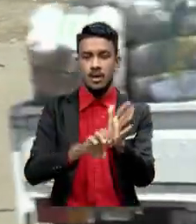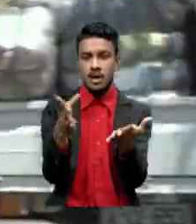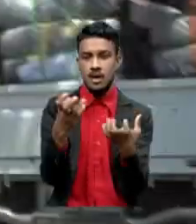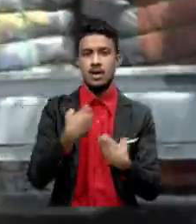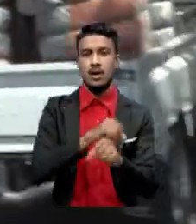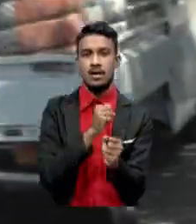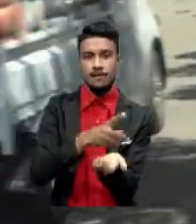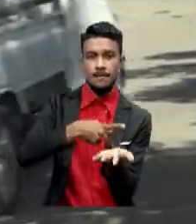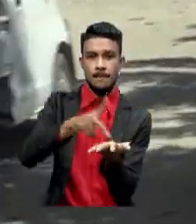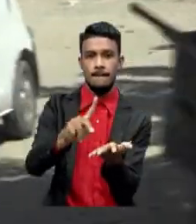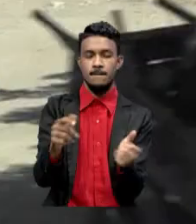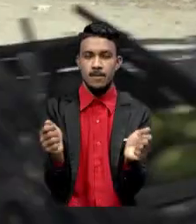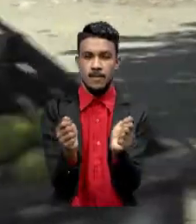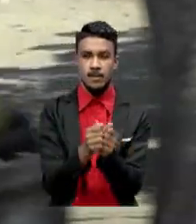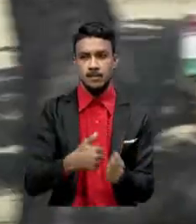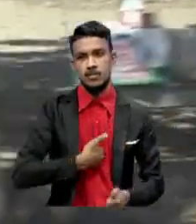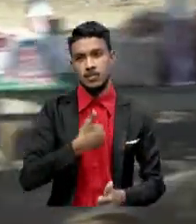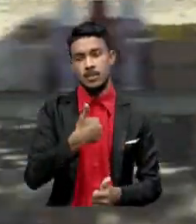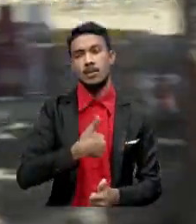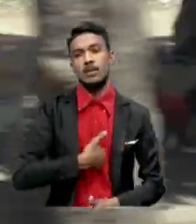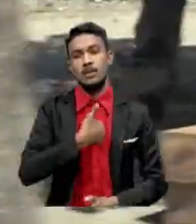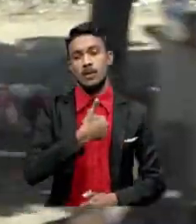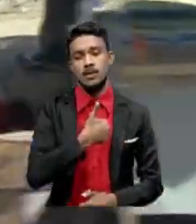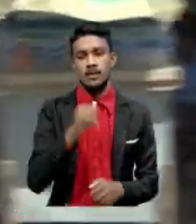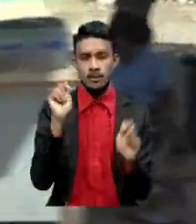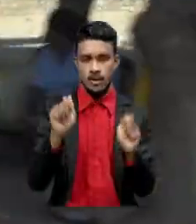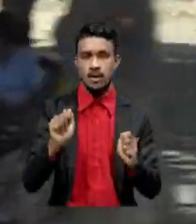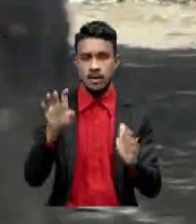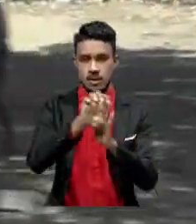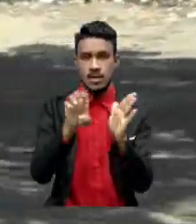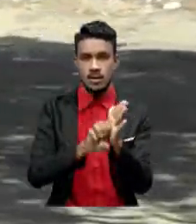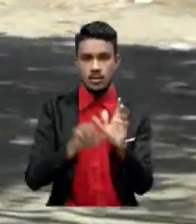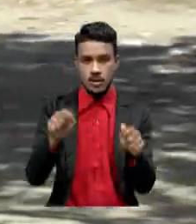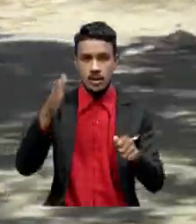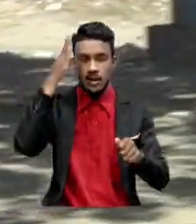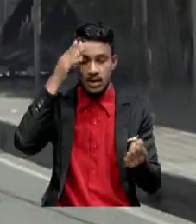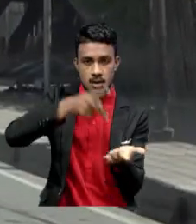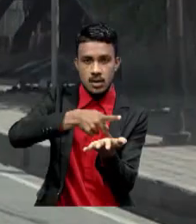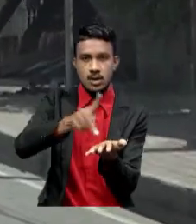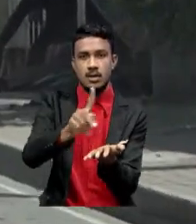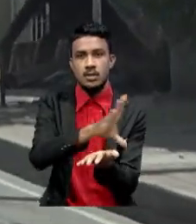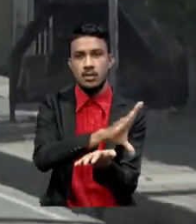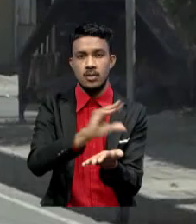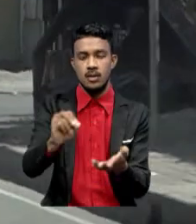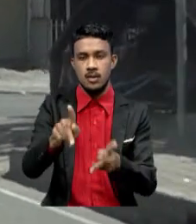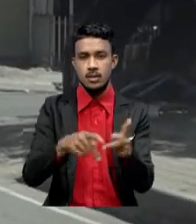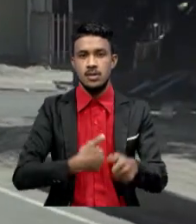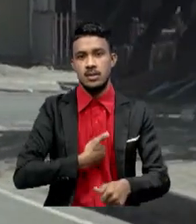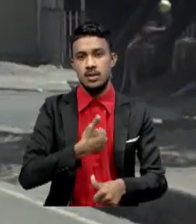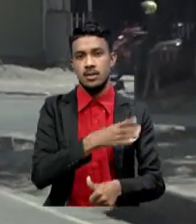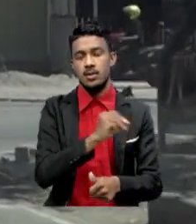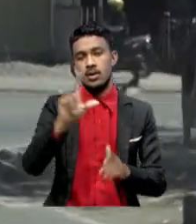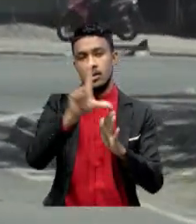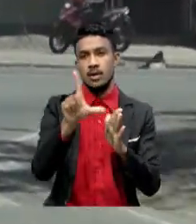kontratu arrendamento entre privado ho privado, nune, estado bele rekonhece kontratu arrendamento privado sira no lei ne